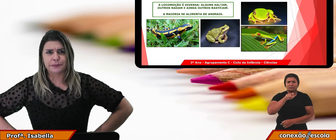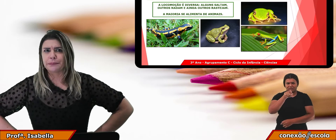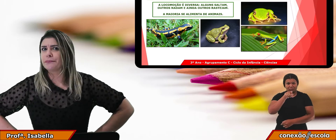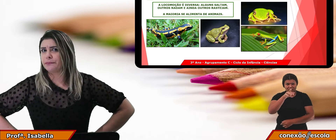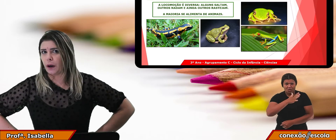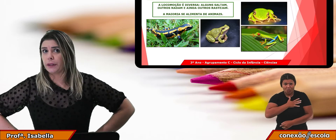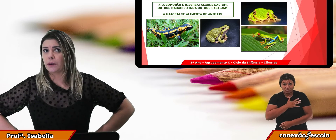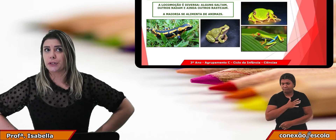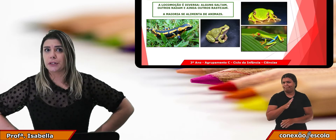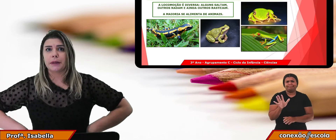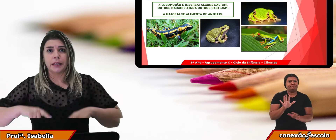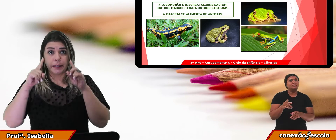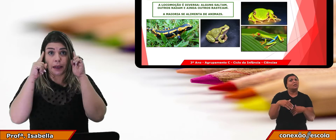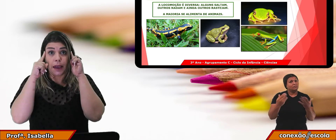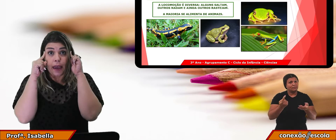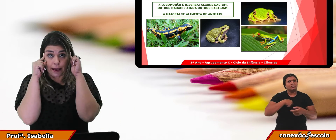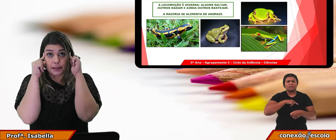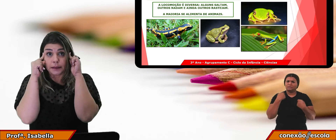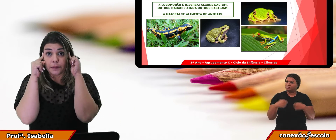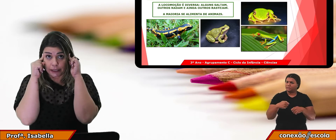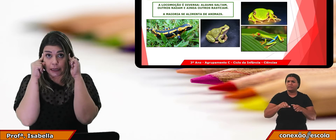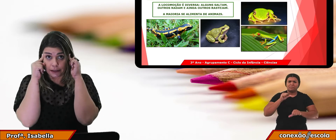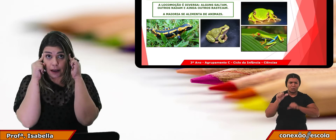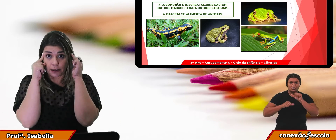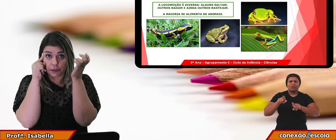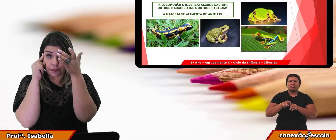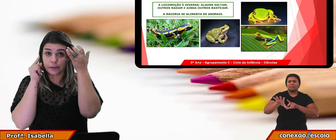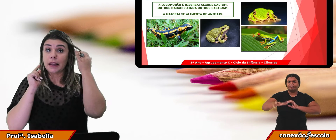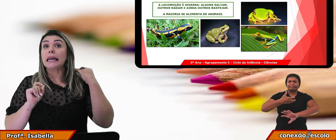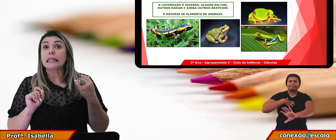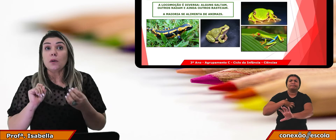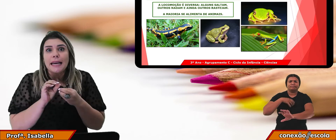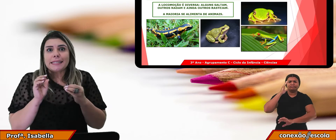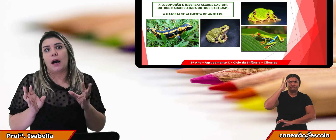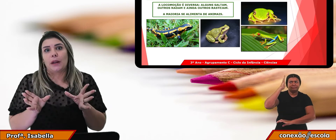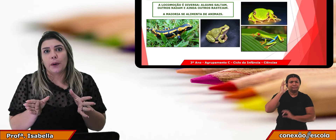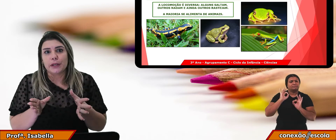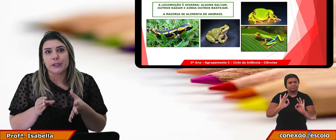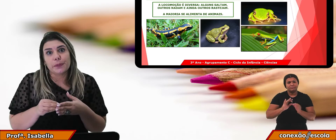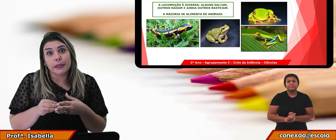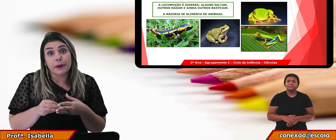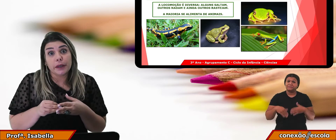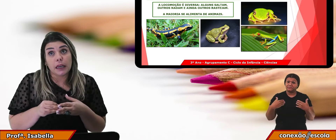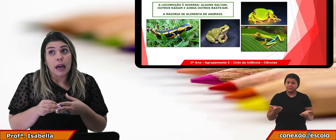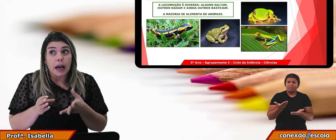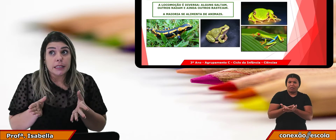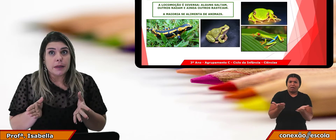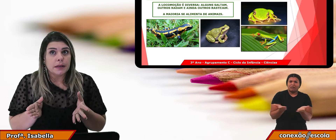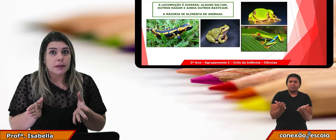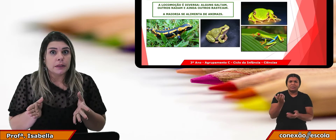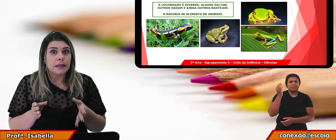gostar? Não. Então, a gente também tem que ter essa mentalidade. Então, nessa aula agora, a gente aprendeu que